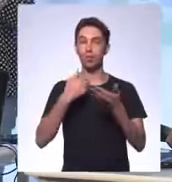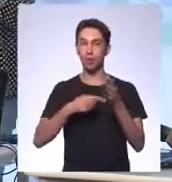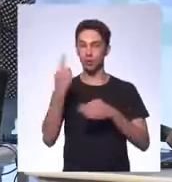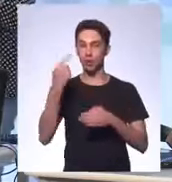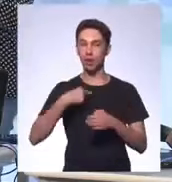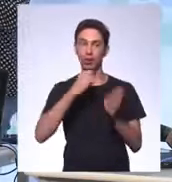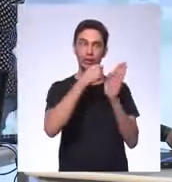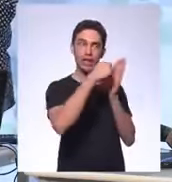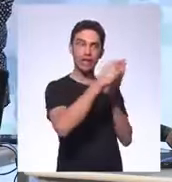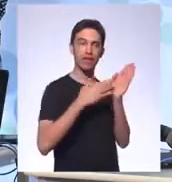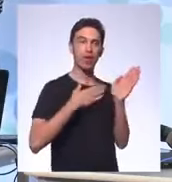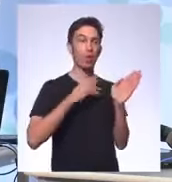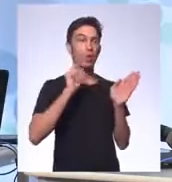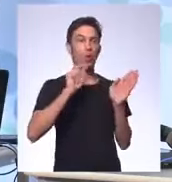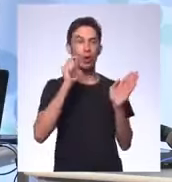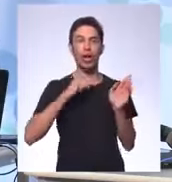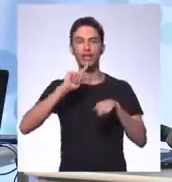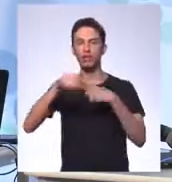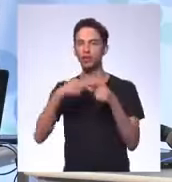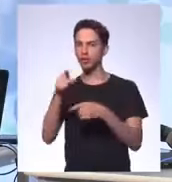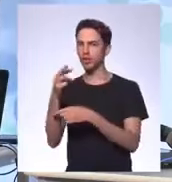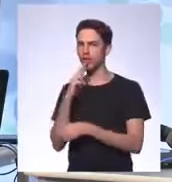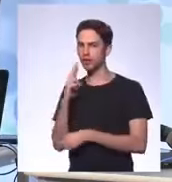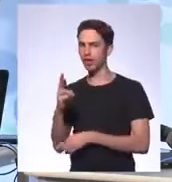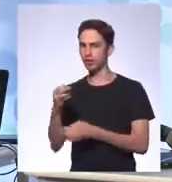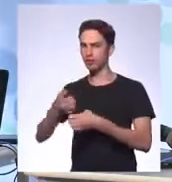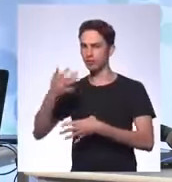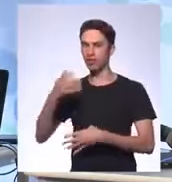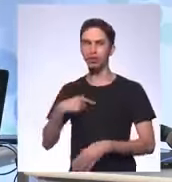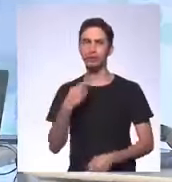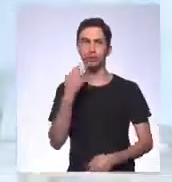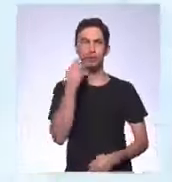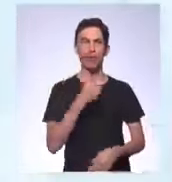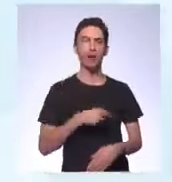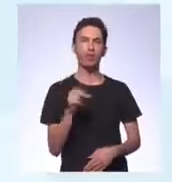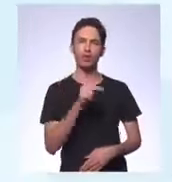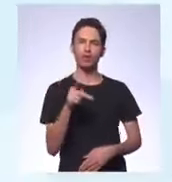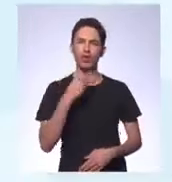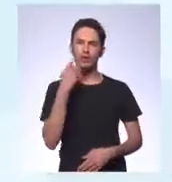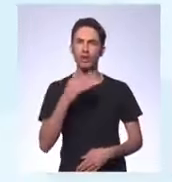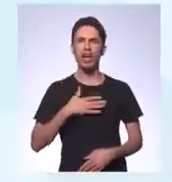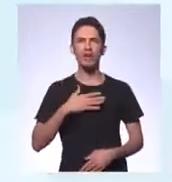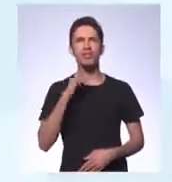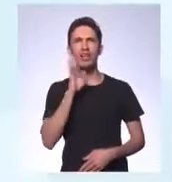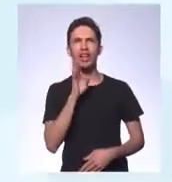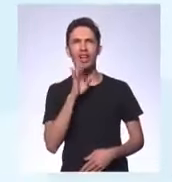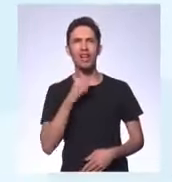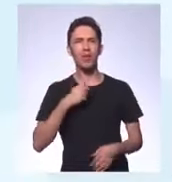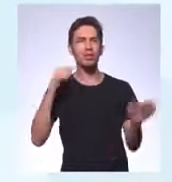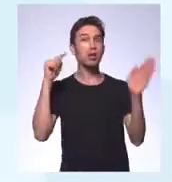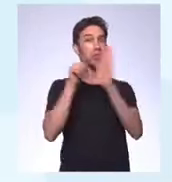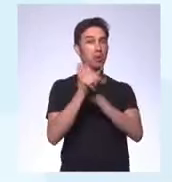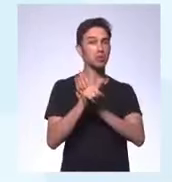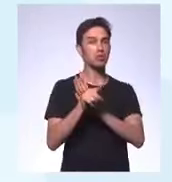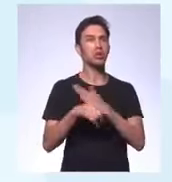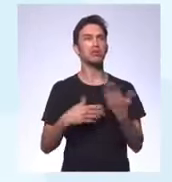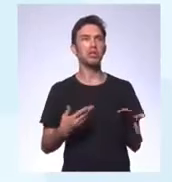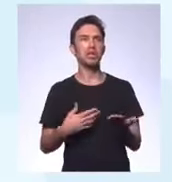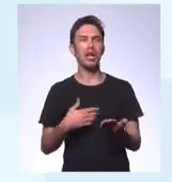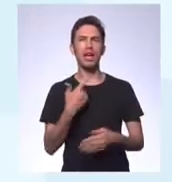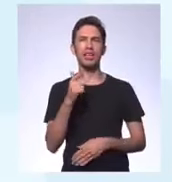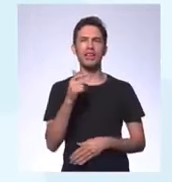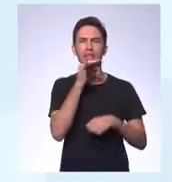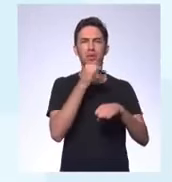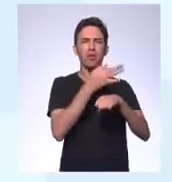falar o que vocês colocaram, tá? Então, eu fiz... Uma professora havia dito, não seria legal fazer uma pergunta? Beleza. Em vez de